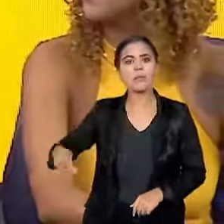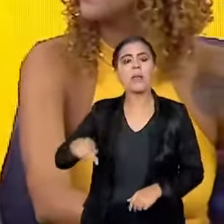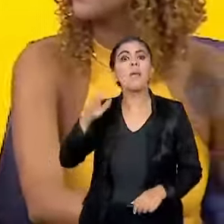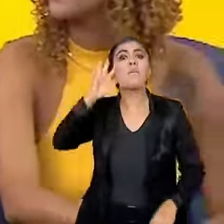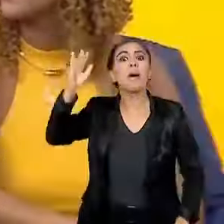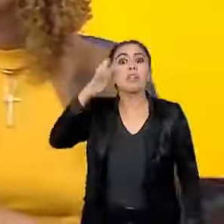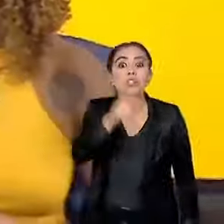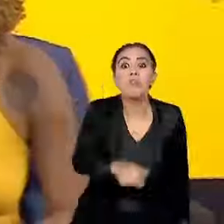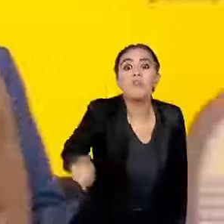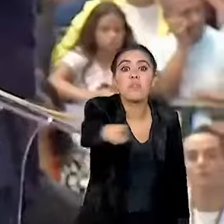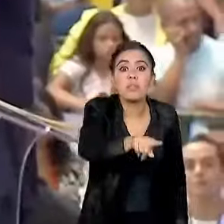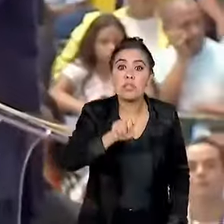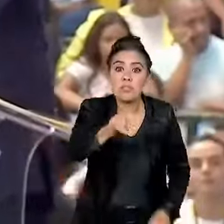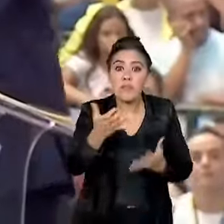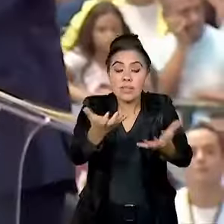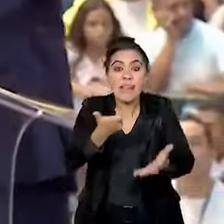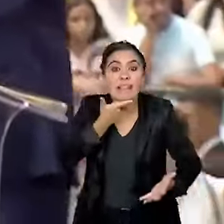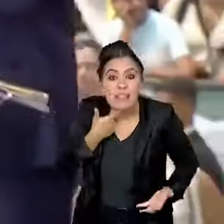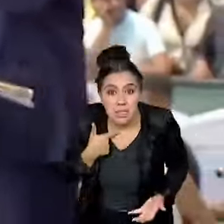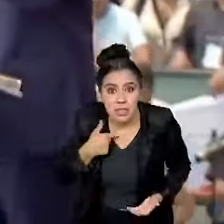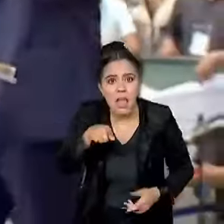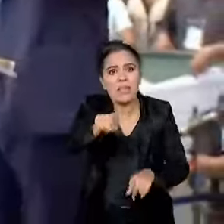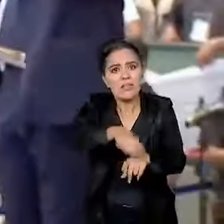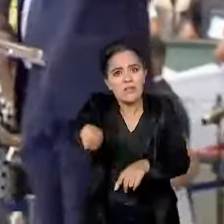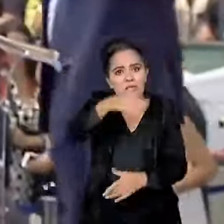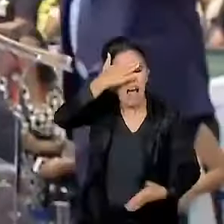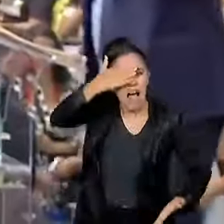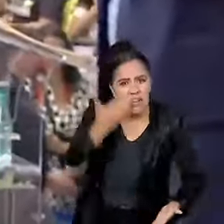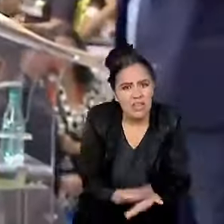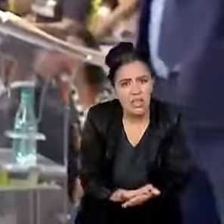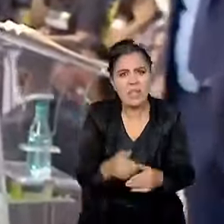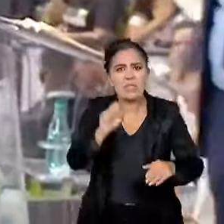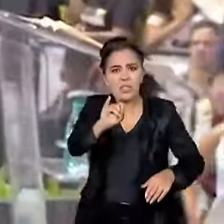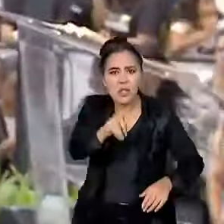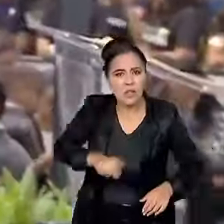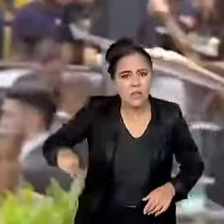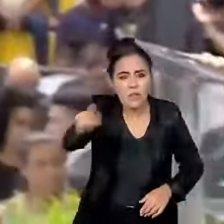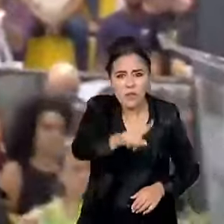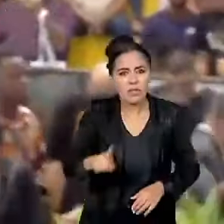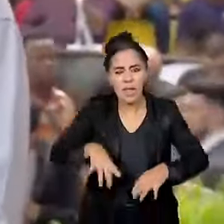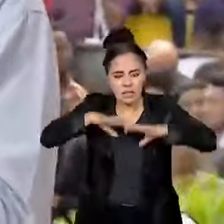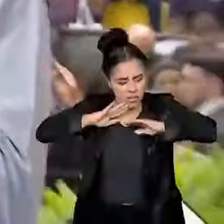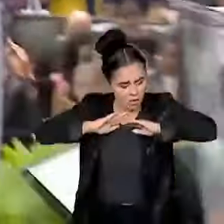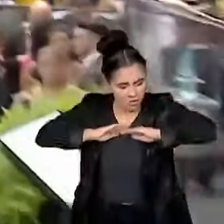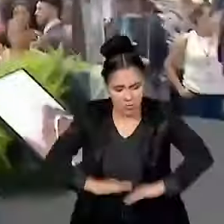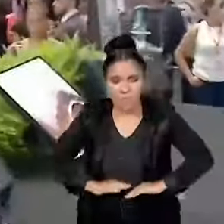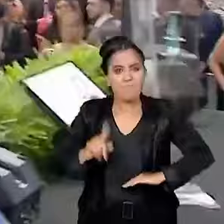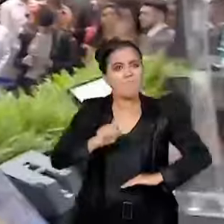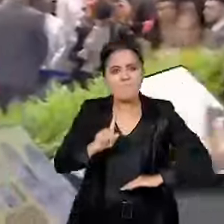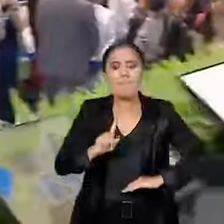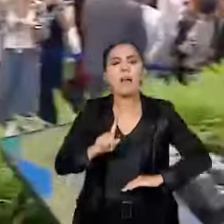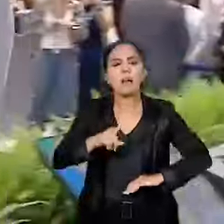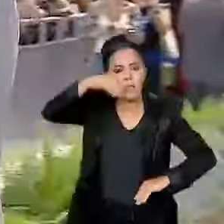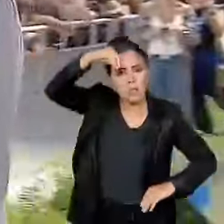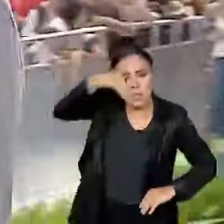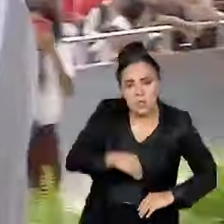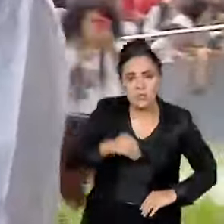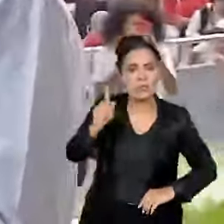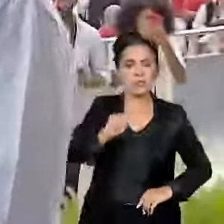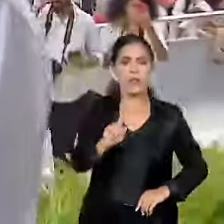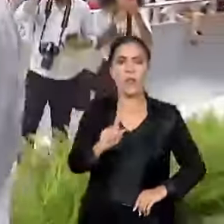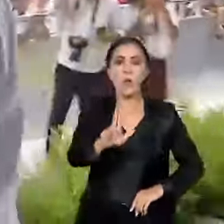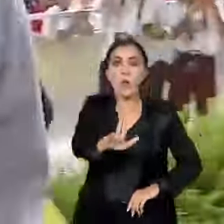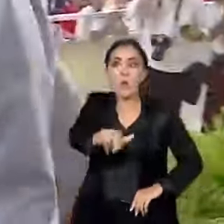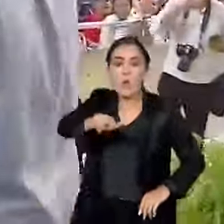se vocês quiserem, se vocês acreditarem, se vocês não desanimarem e se vocês não